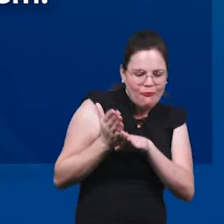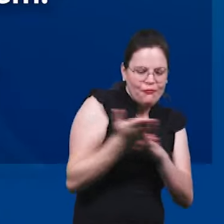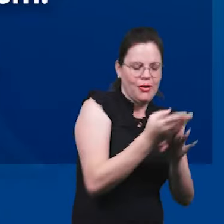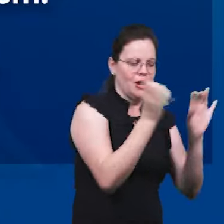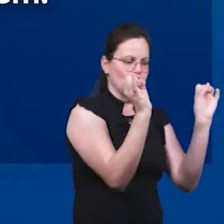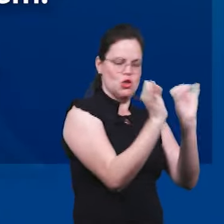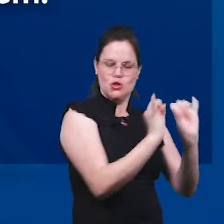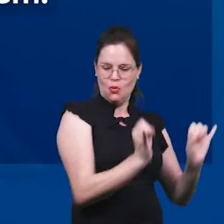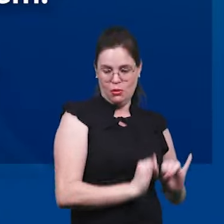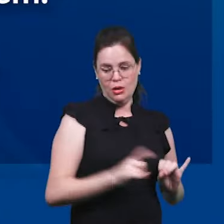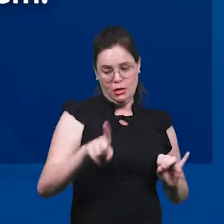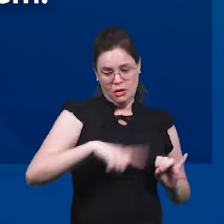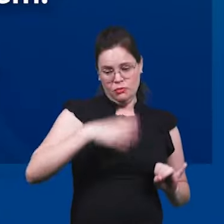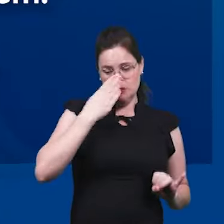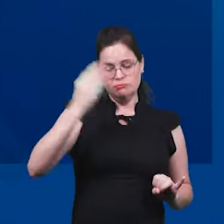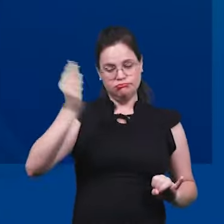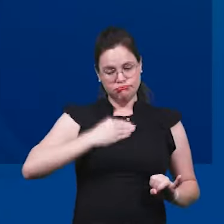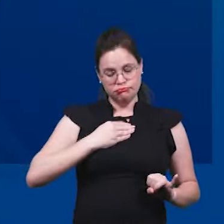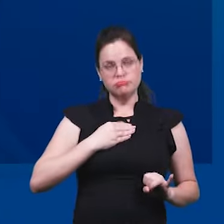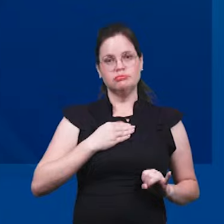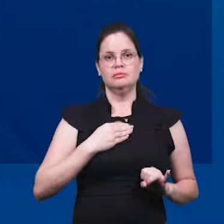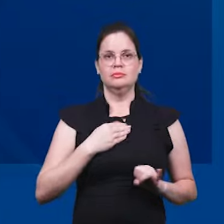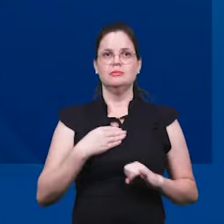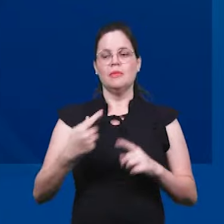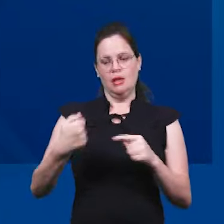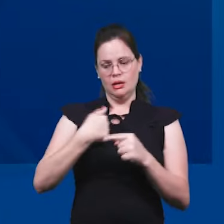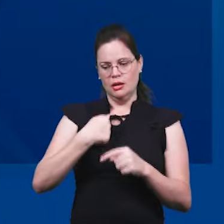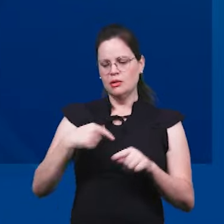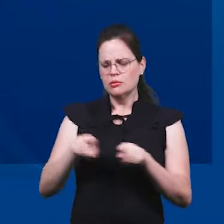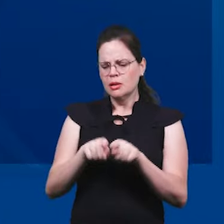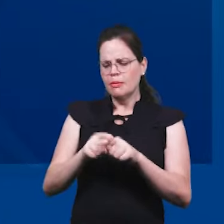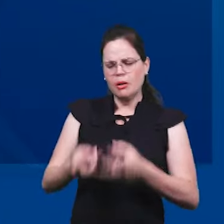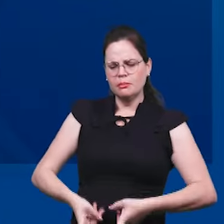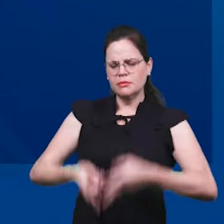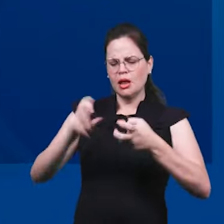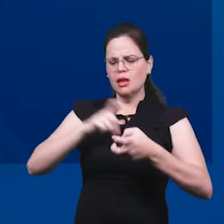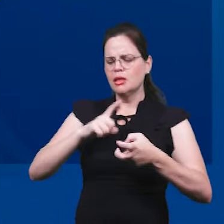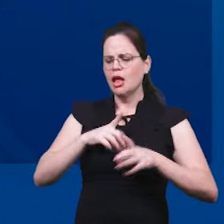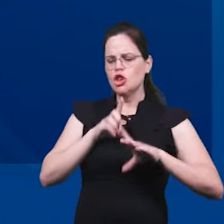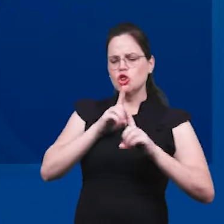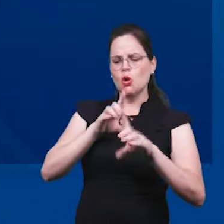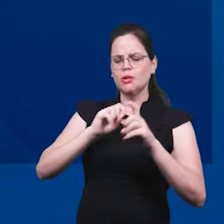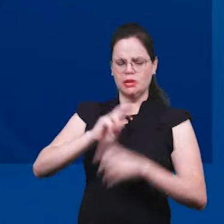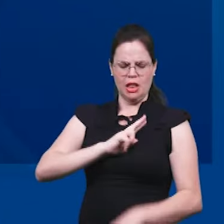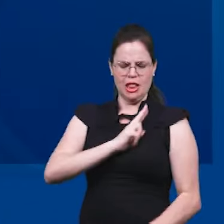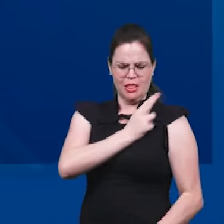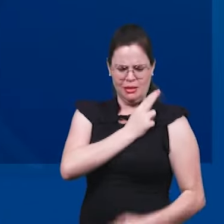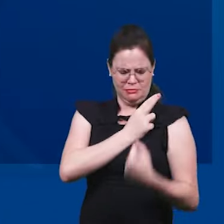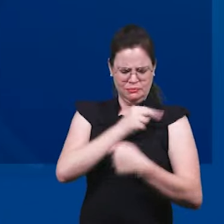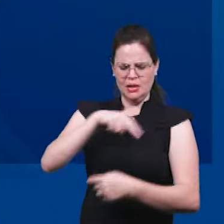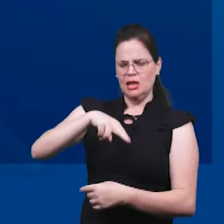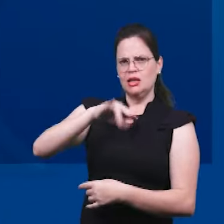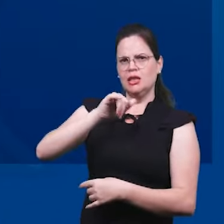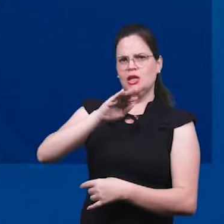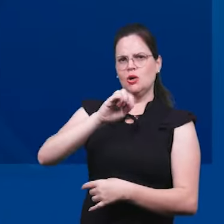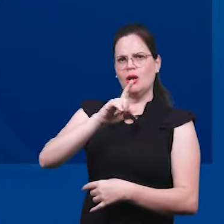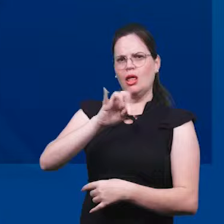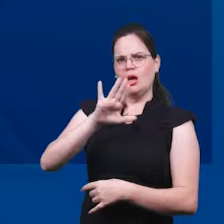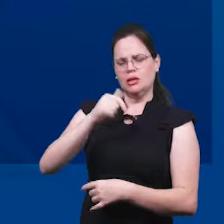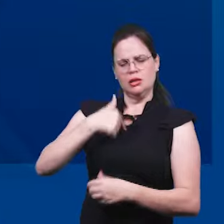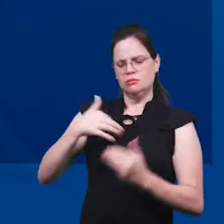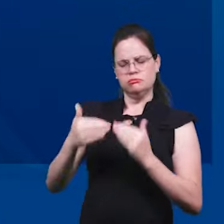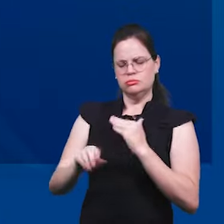da idolatria e se prostituíssem. Assim, tens também os que seguem a doutrina dos nicolaítas, o que eu